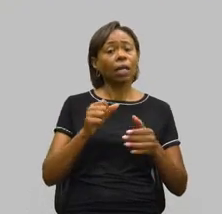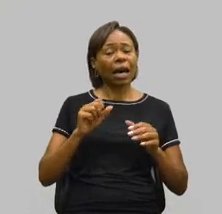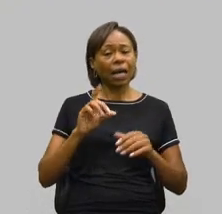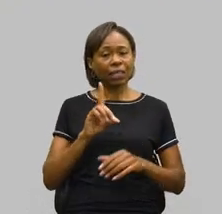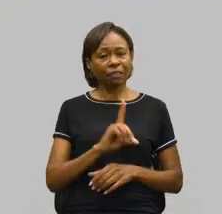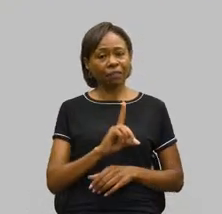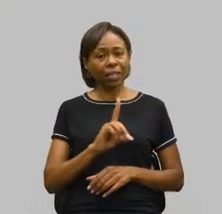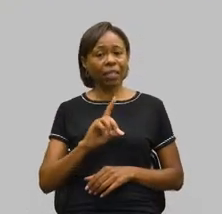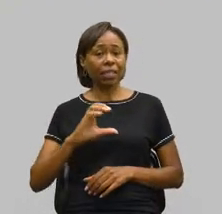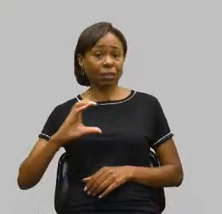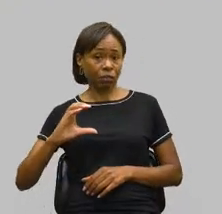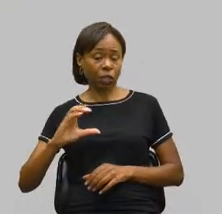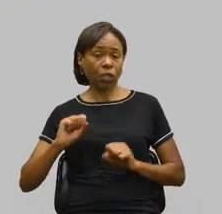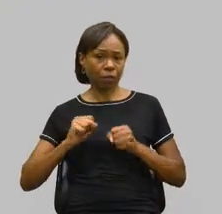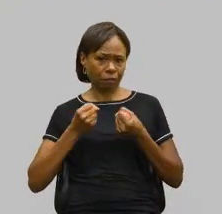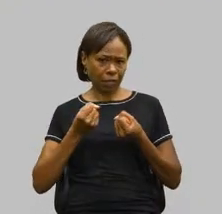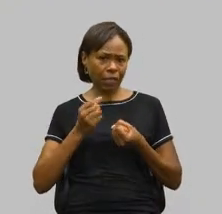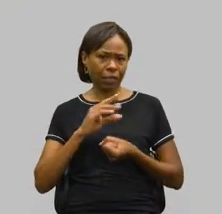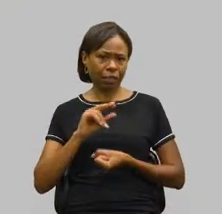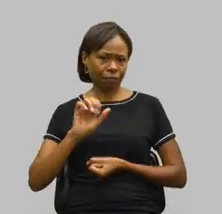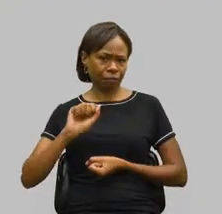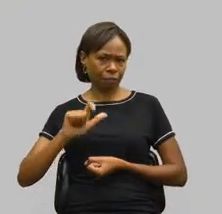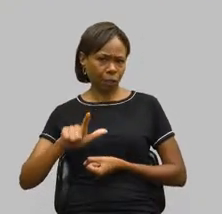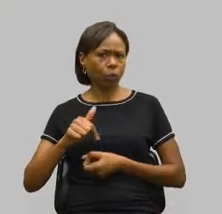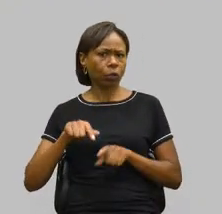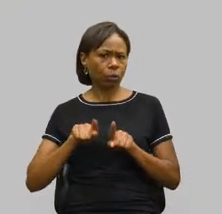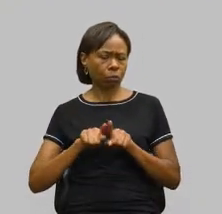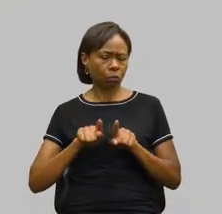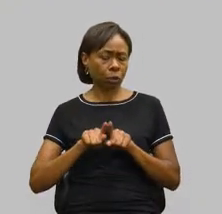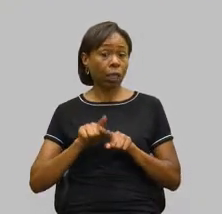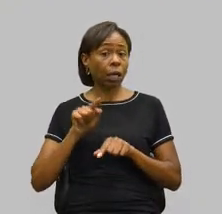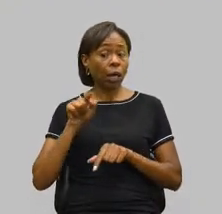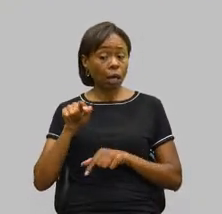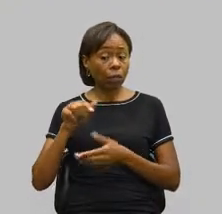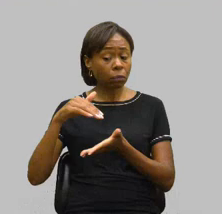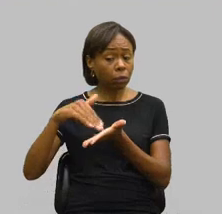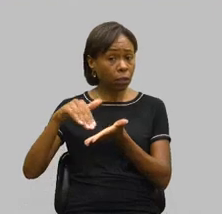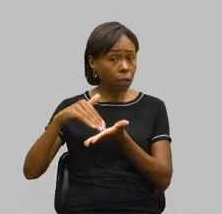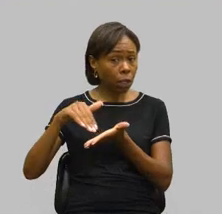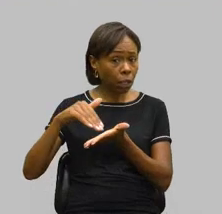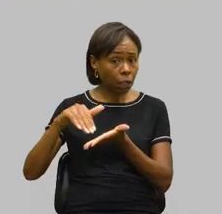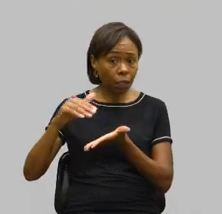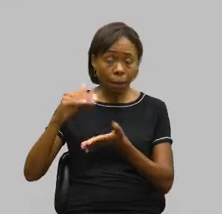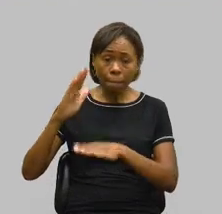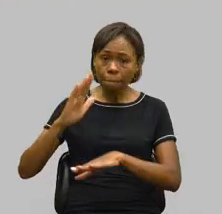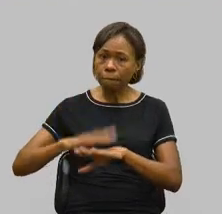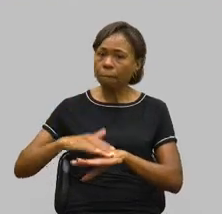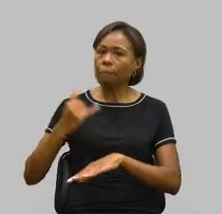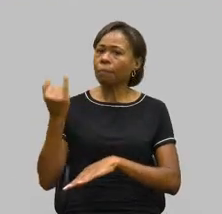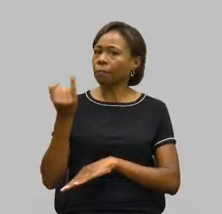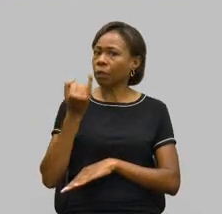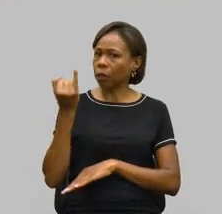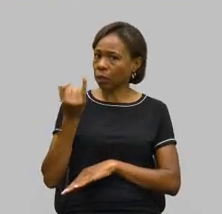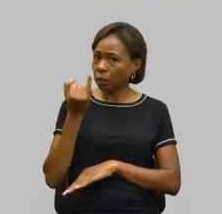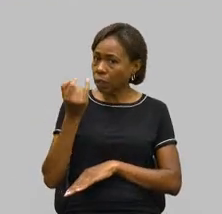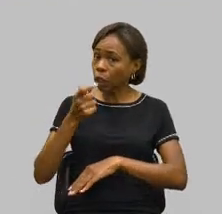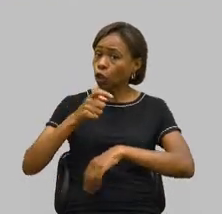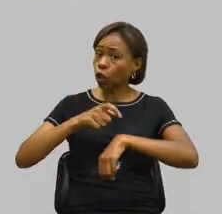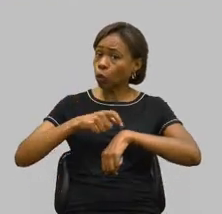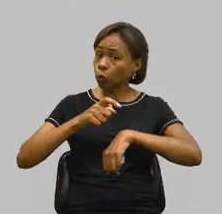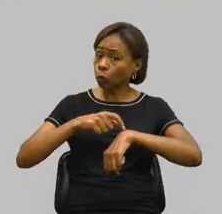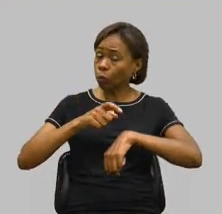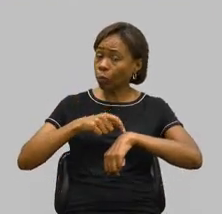Secretaria de uma importância muito grande em especial nos momentos que as pessoas mais